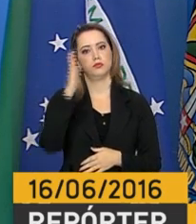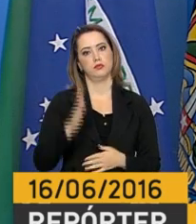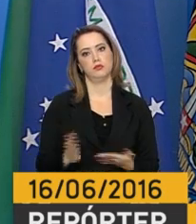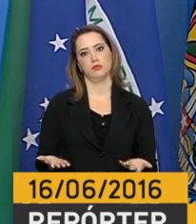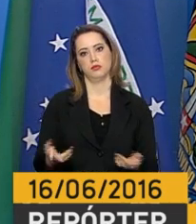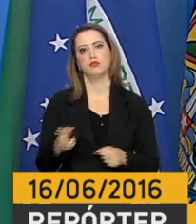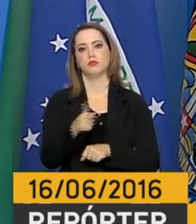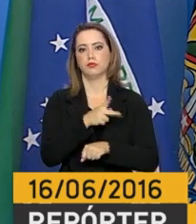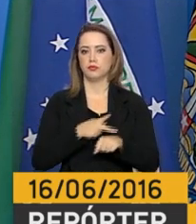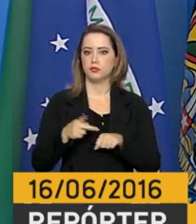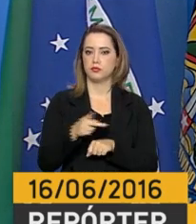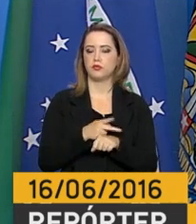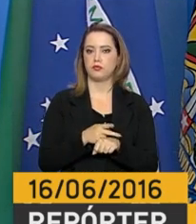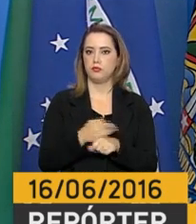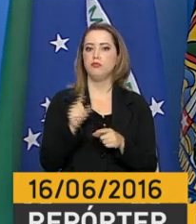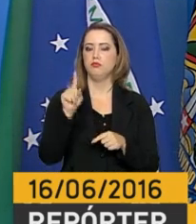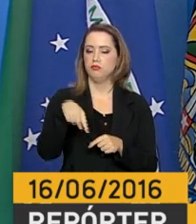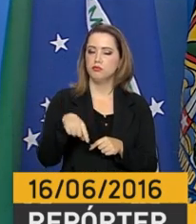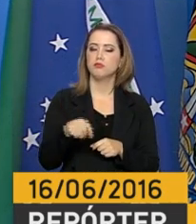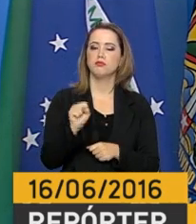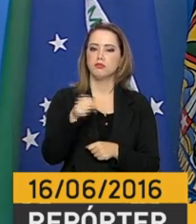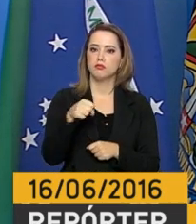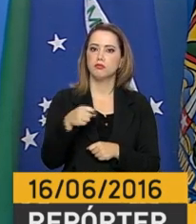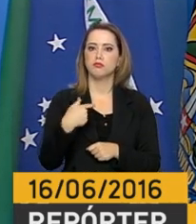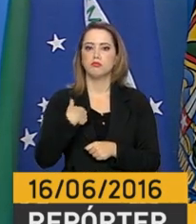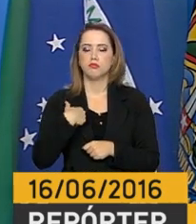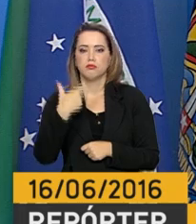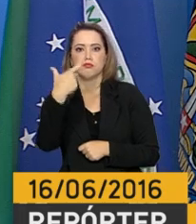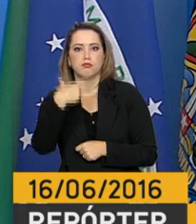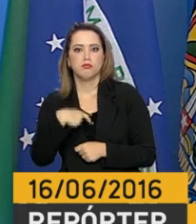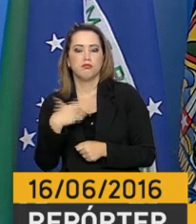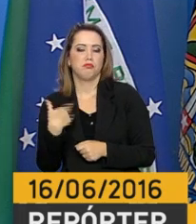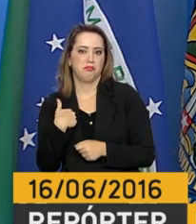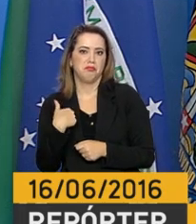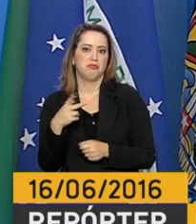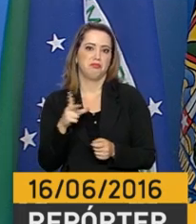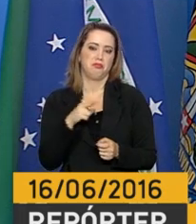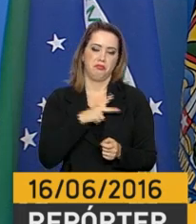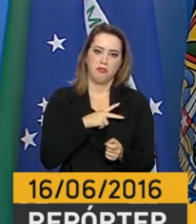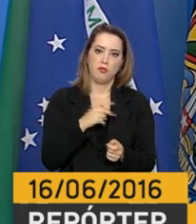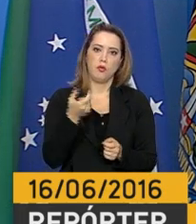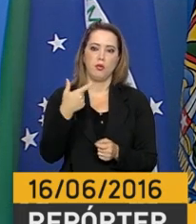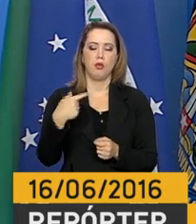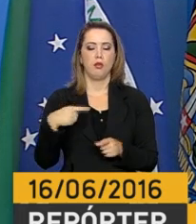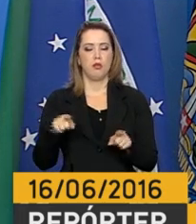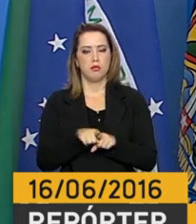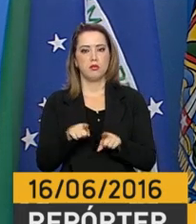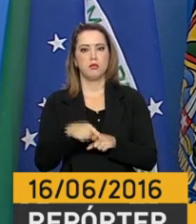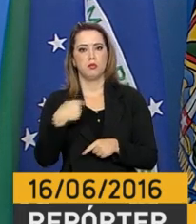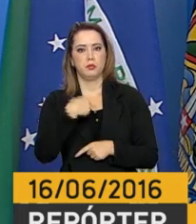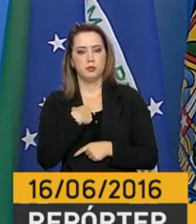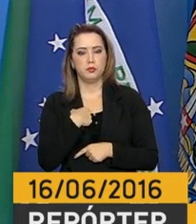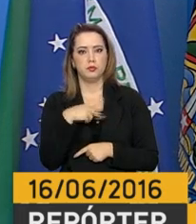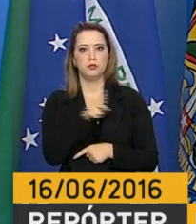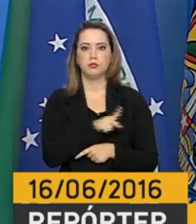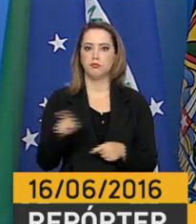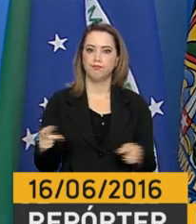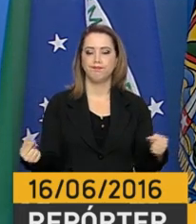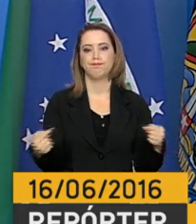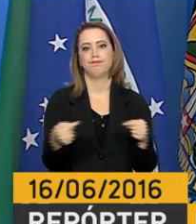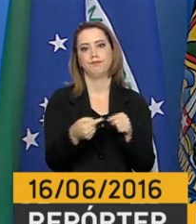coisa está muito ligada à outra. Alguém que teria cometido aquele delito